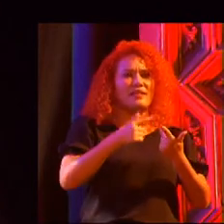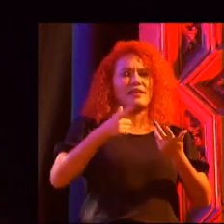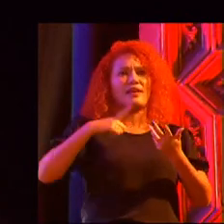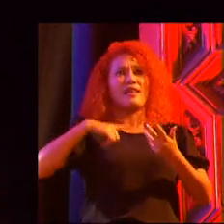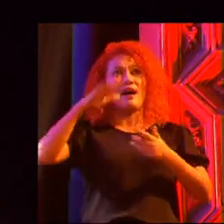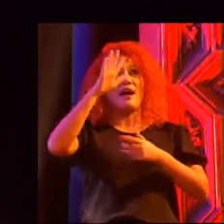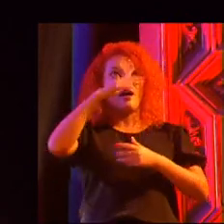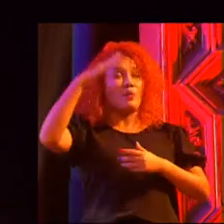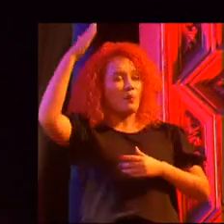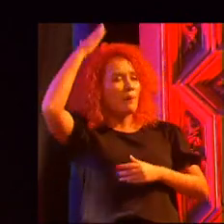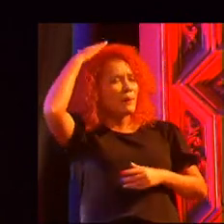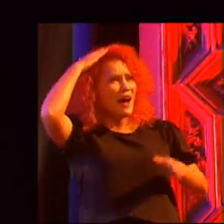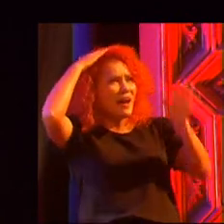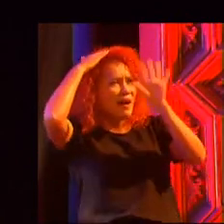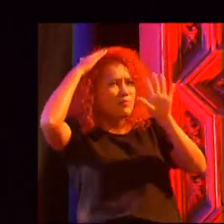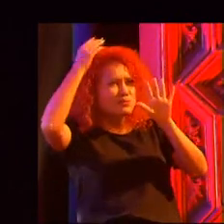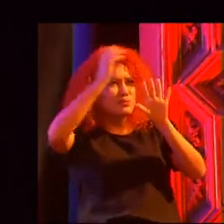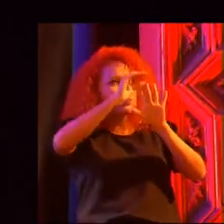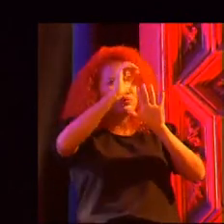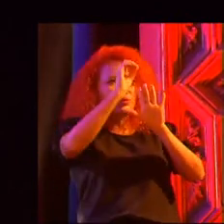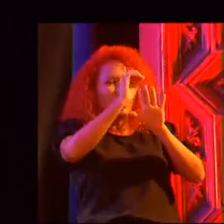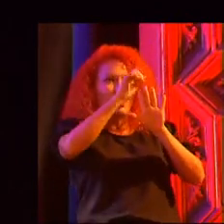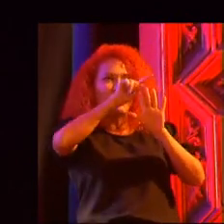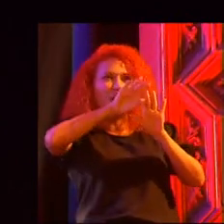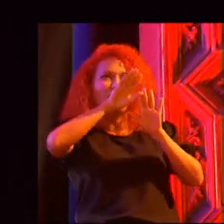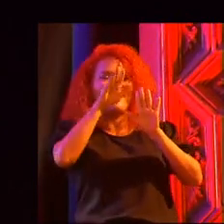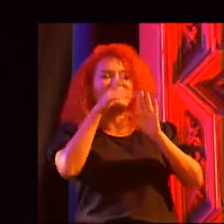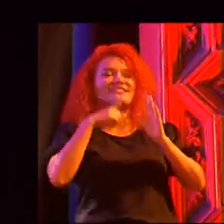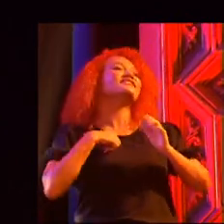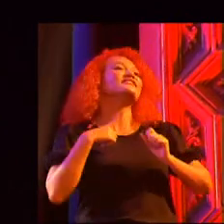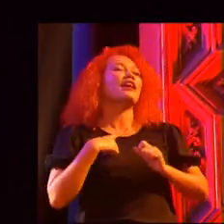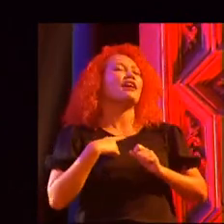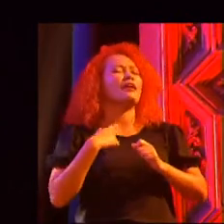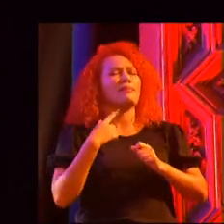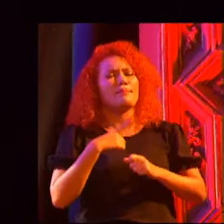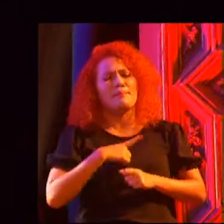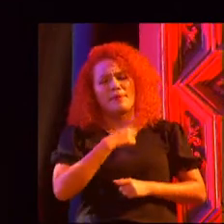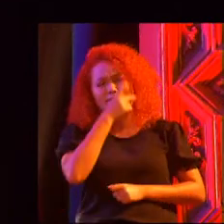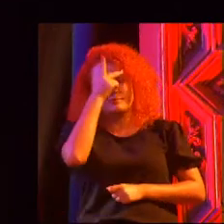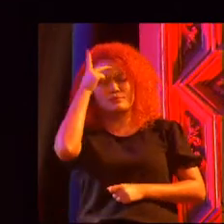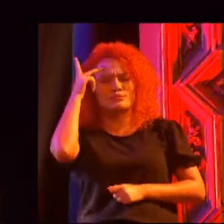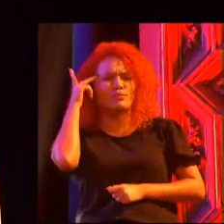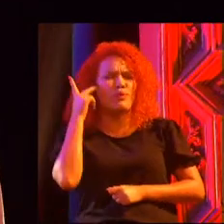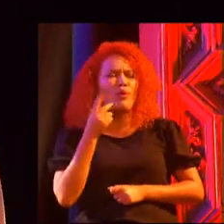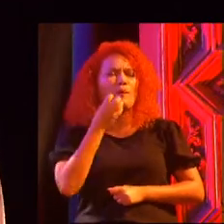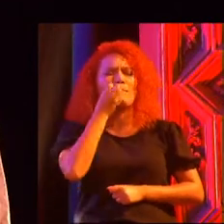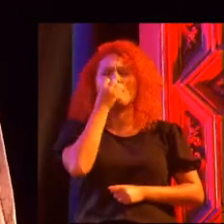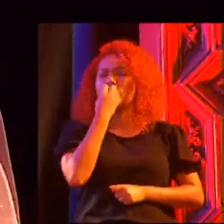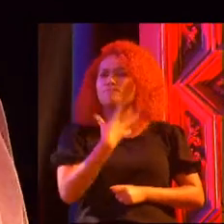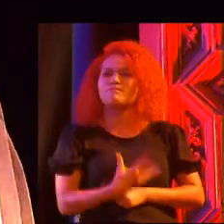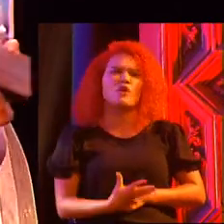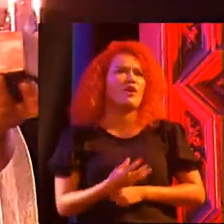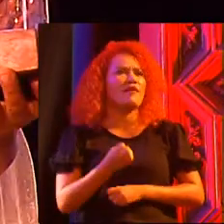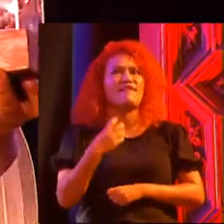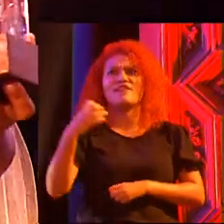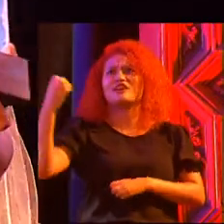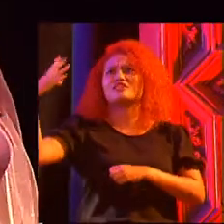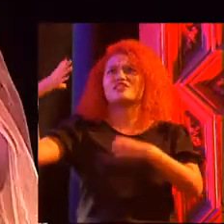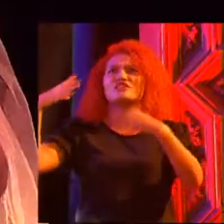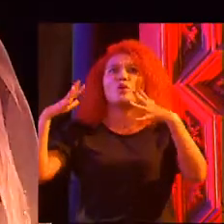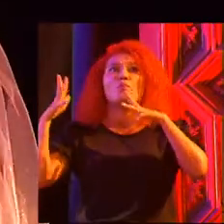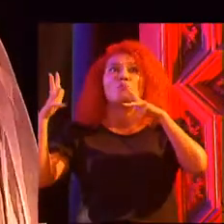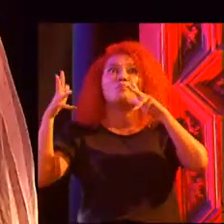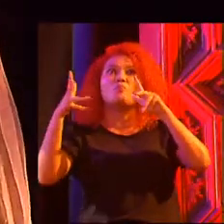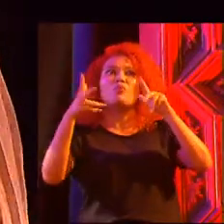visibilizada, mas muito rica, cheia de talentos incríveis, que inclusive já viajaram o mundo, como Sebastião